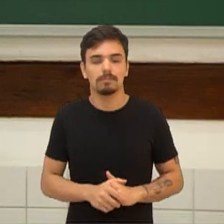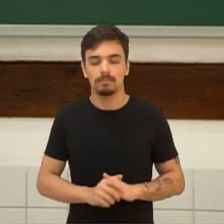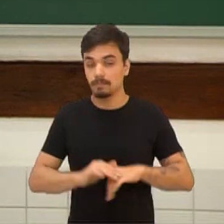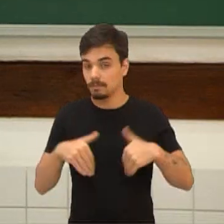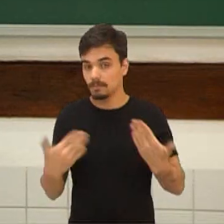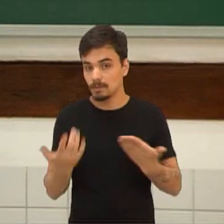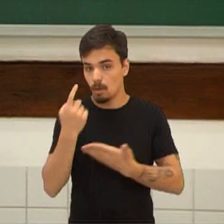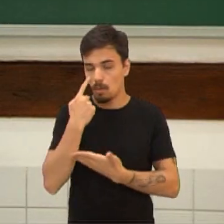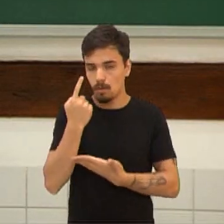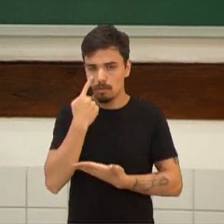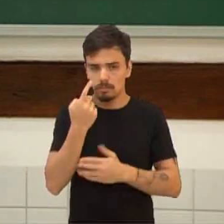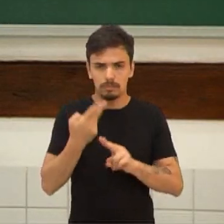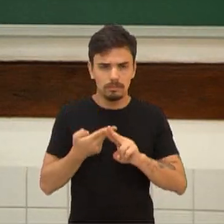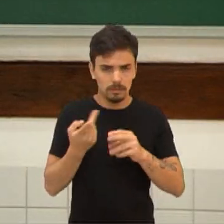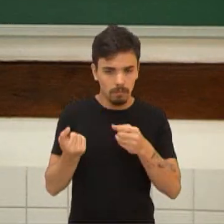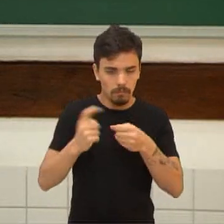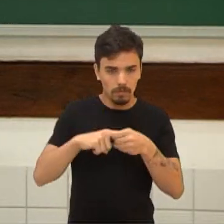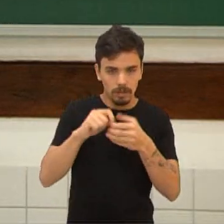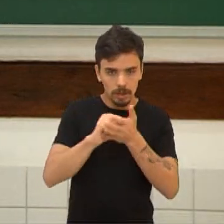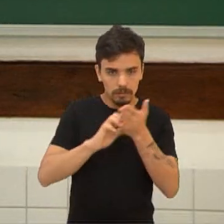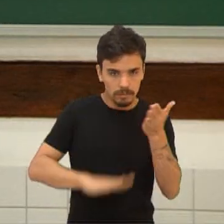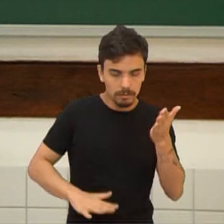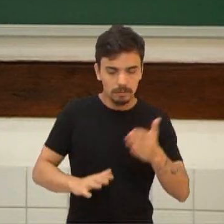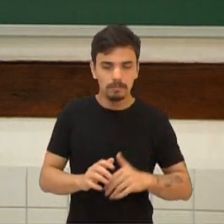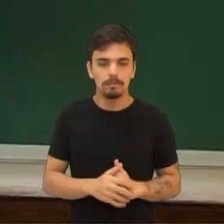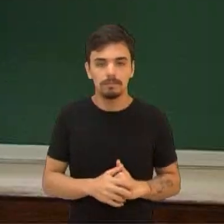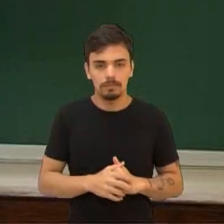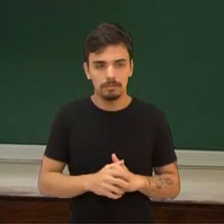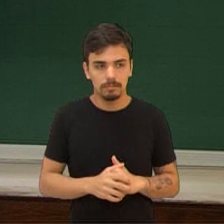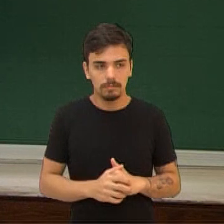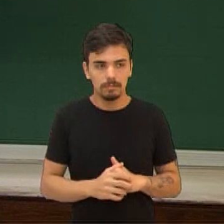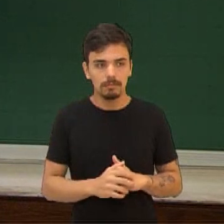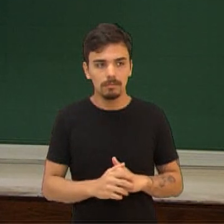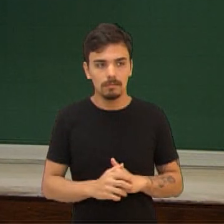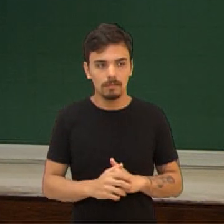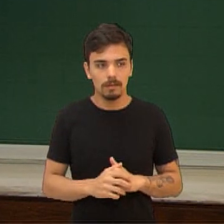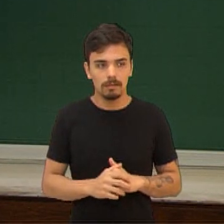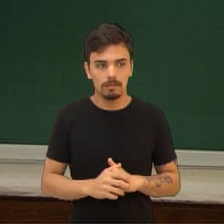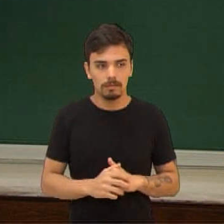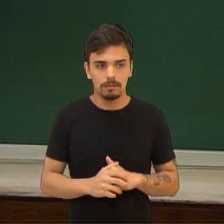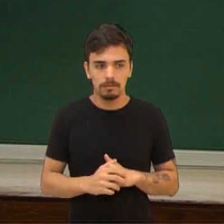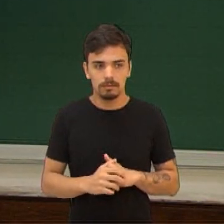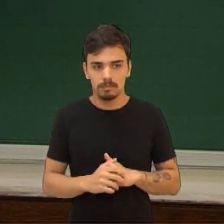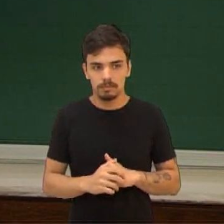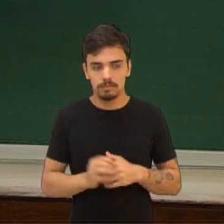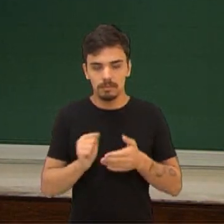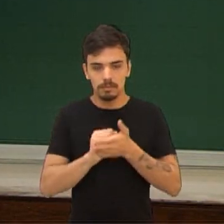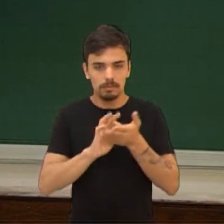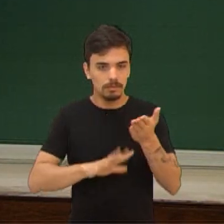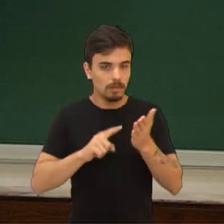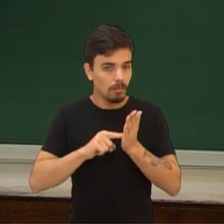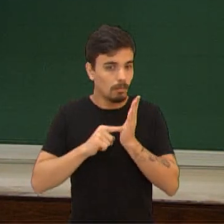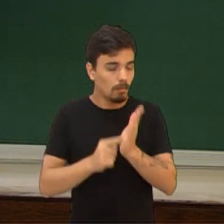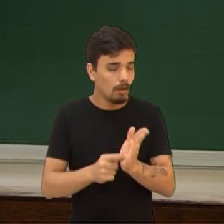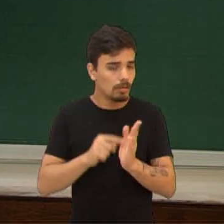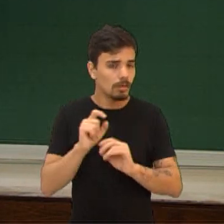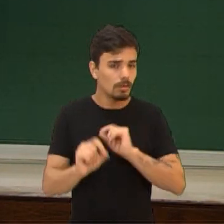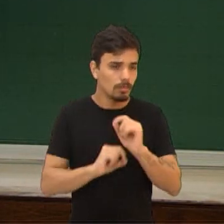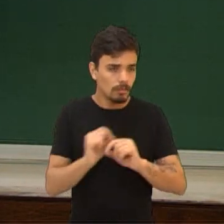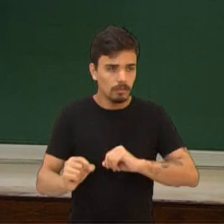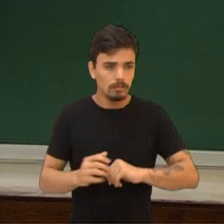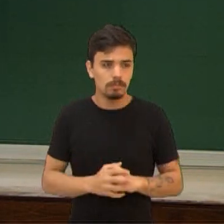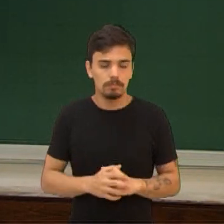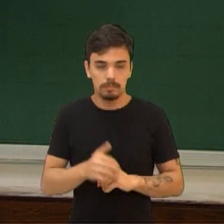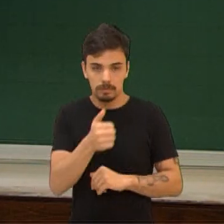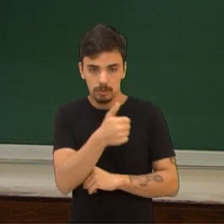Então, galera, vamos ao nosso exercício então. Então, olha só. O exercício mostra aqui pra gente, né, o circuito aqui